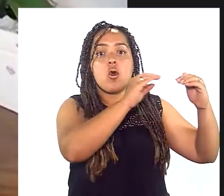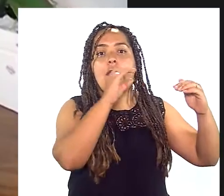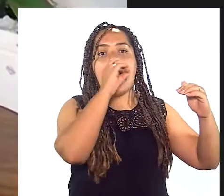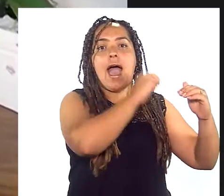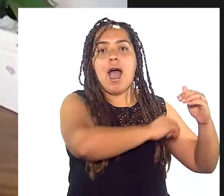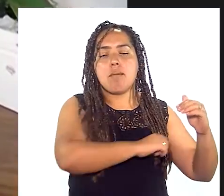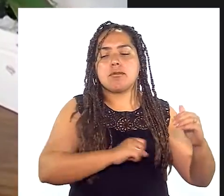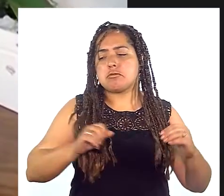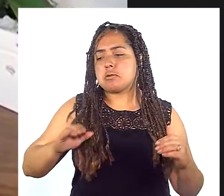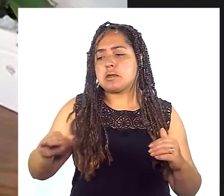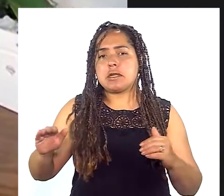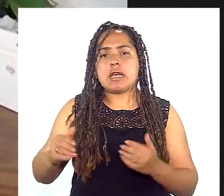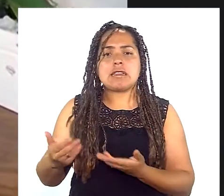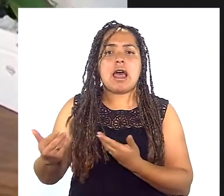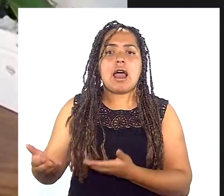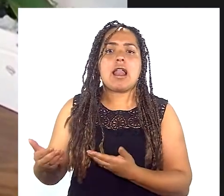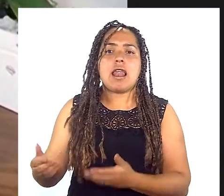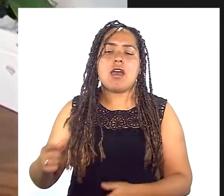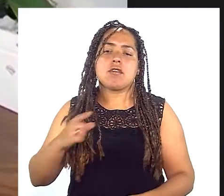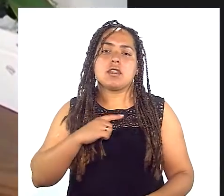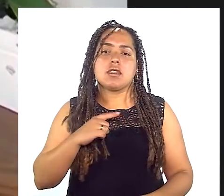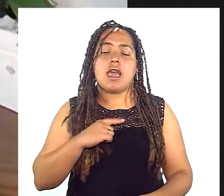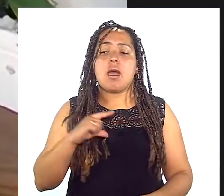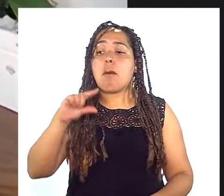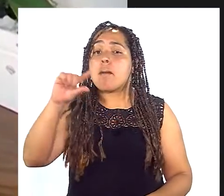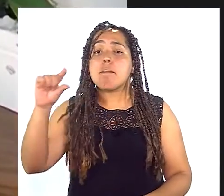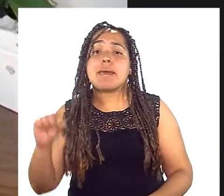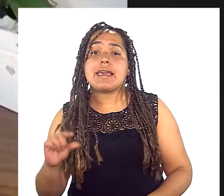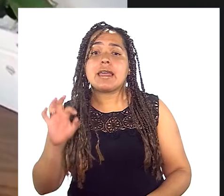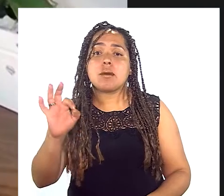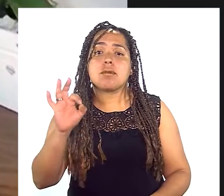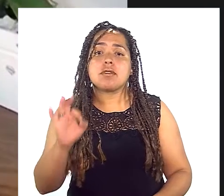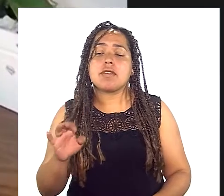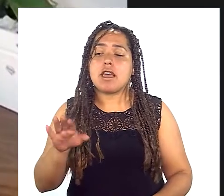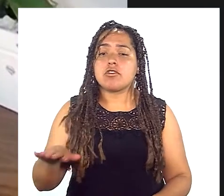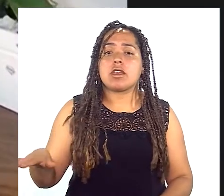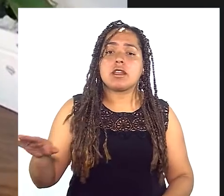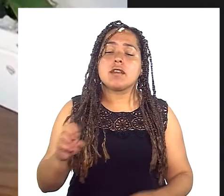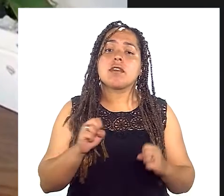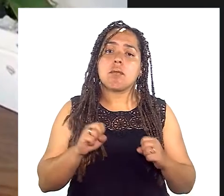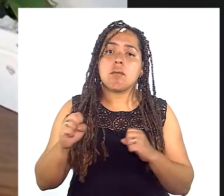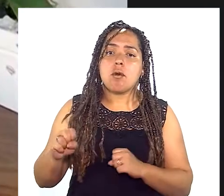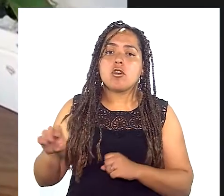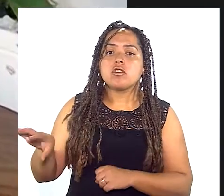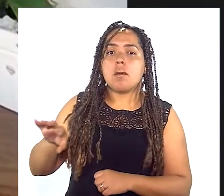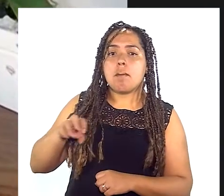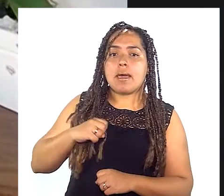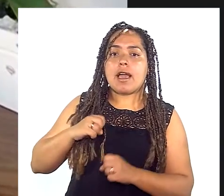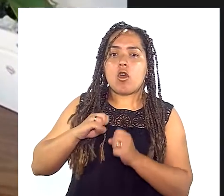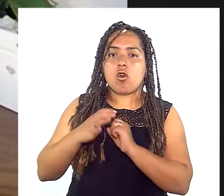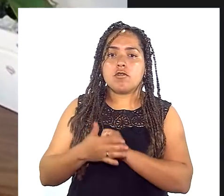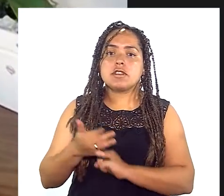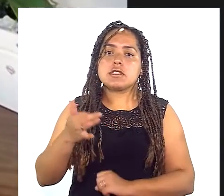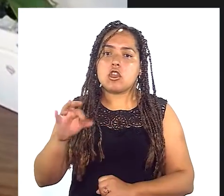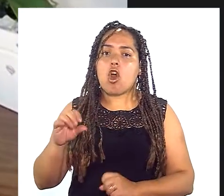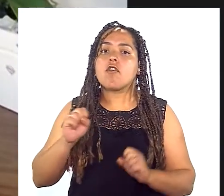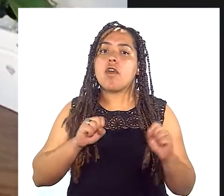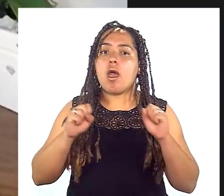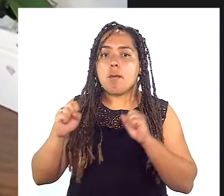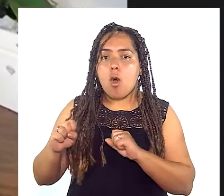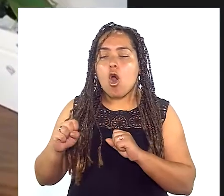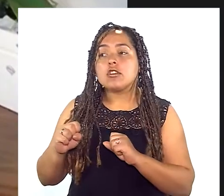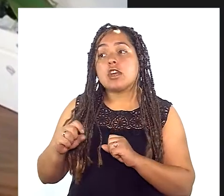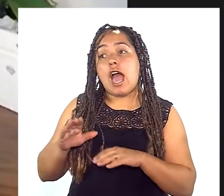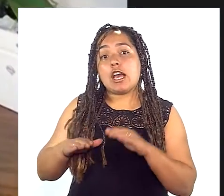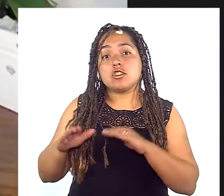uma pneumonia. Uma pequena porcentagem dessas crianças que pegam Covid, elas também podem desenvolver uma doença rara, que